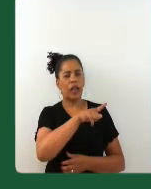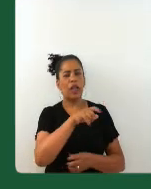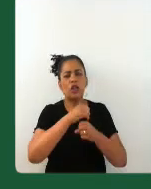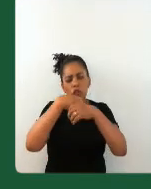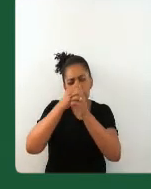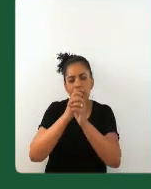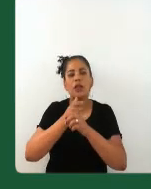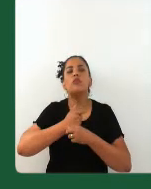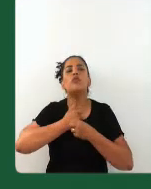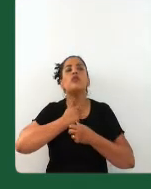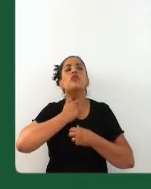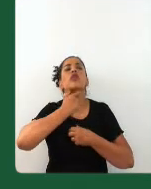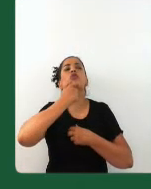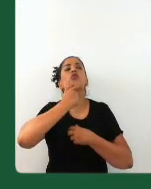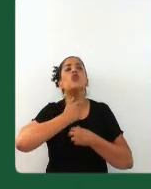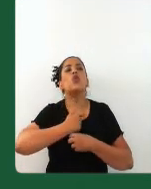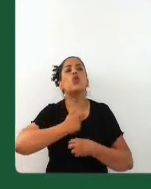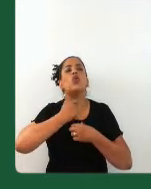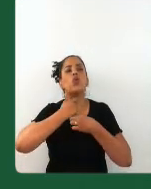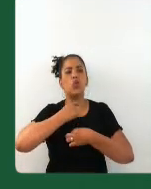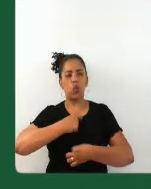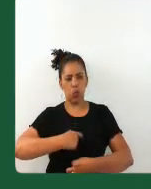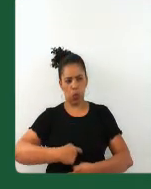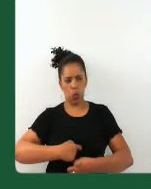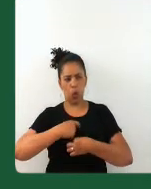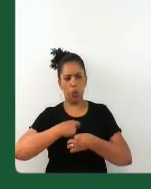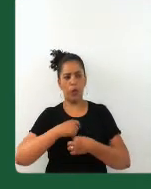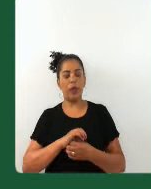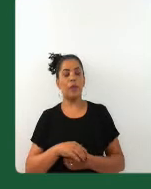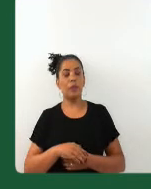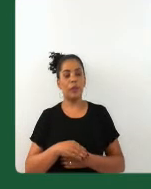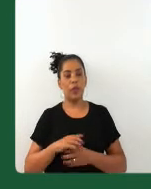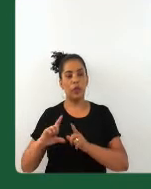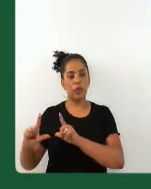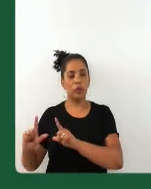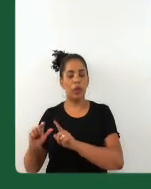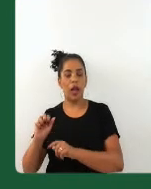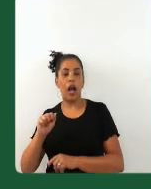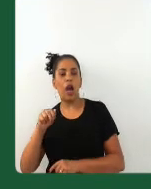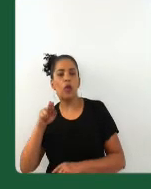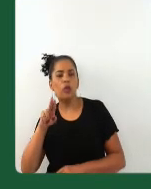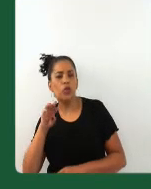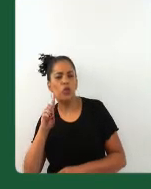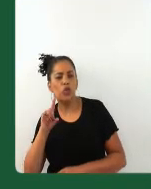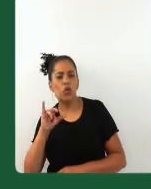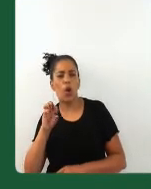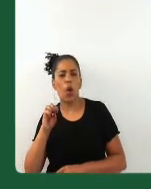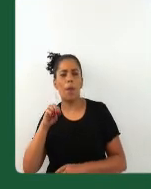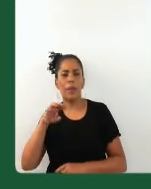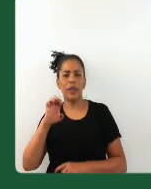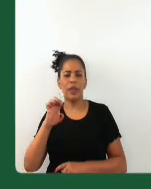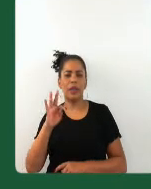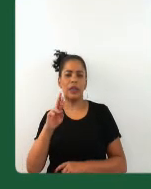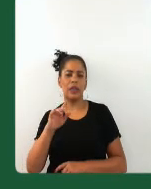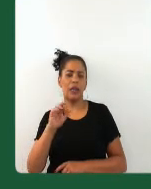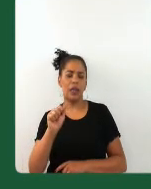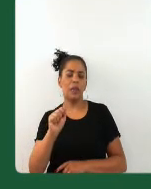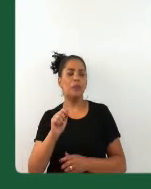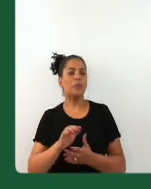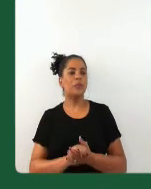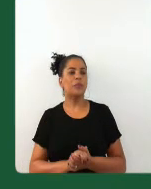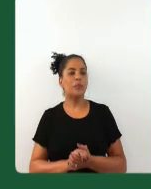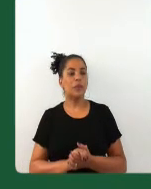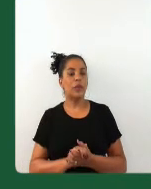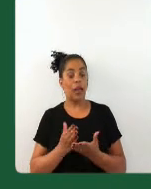na nossa foto, a nossa audiometria à direita embaixo, né? Nós contamos com a brinquedoteca, espaço